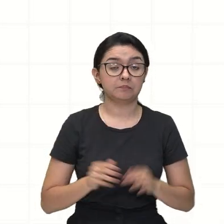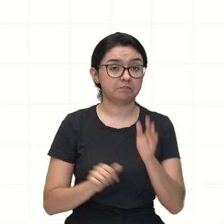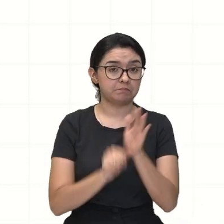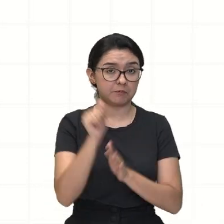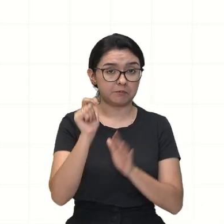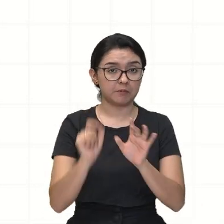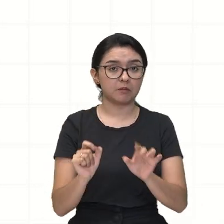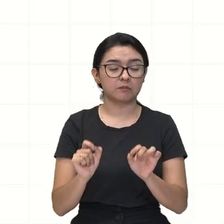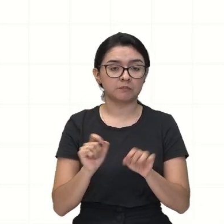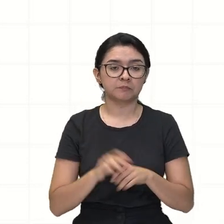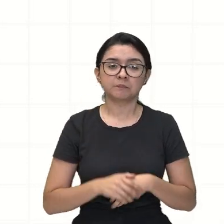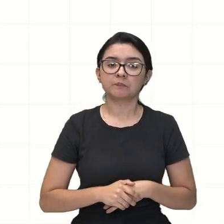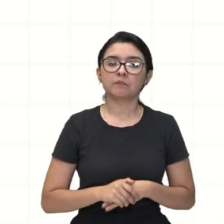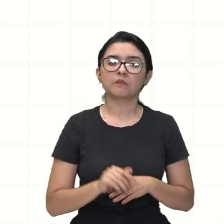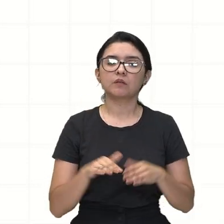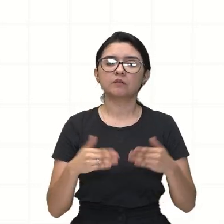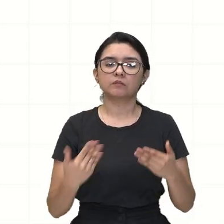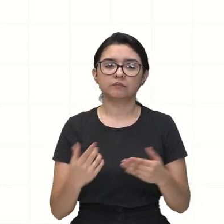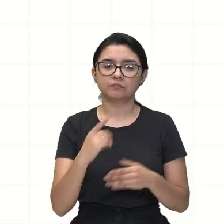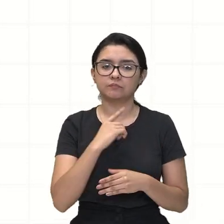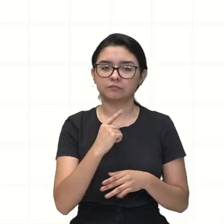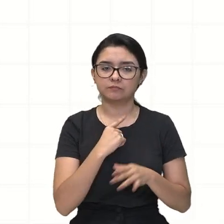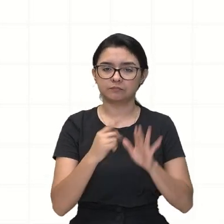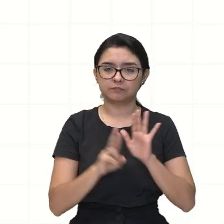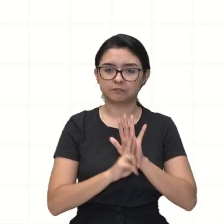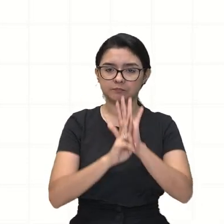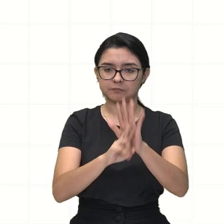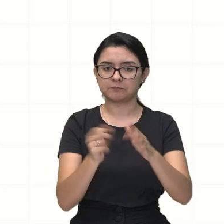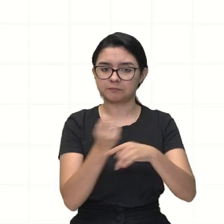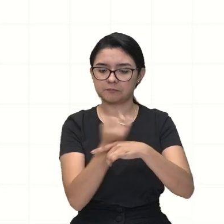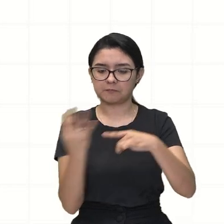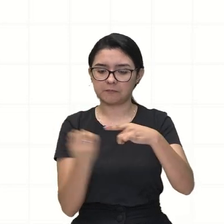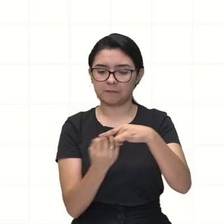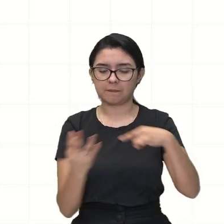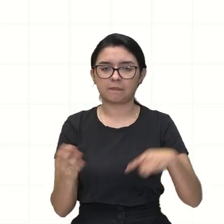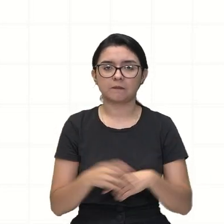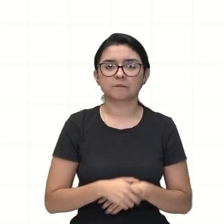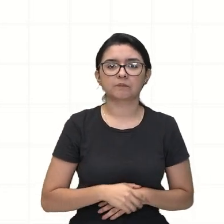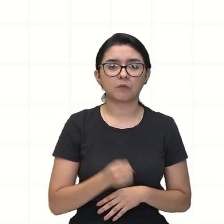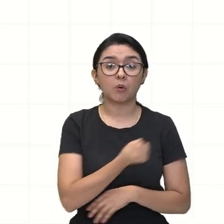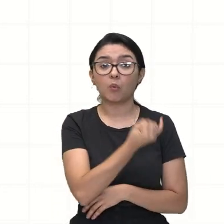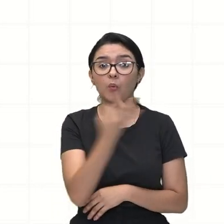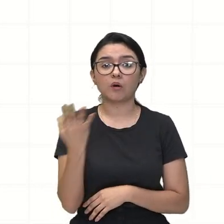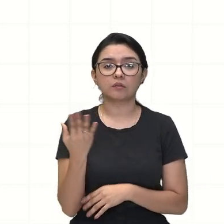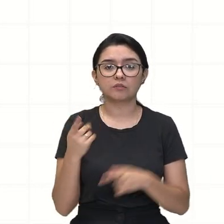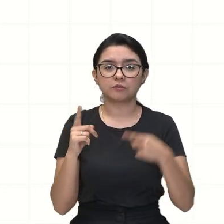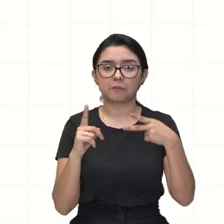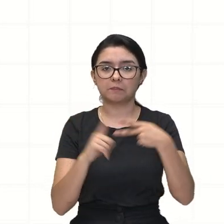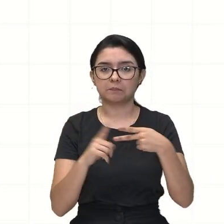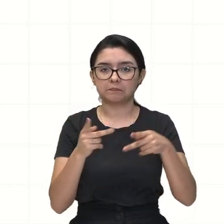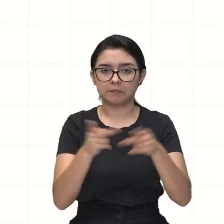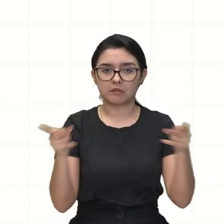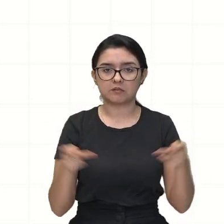Primeiramente, vamos identificar em fração quanto cada um dos amigos comeu. Então, a pizza de